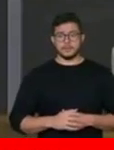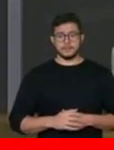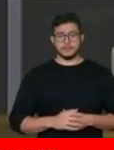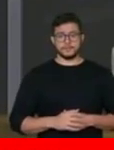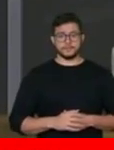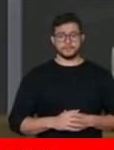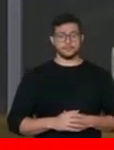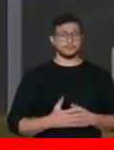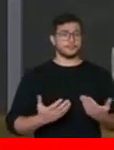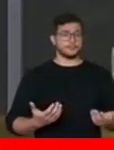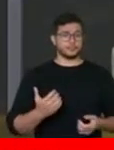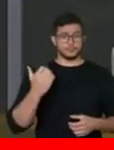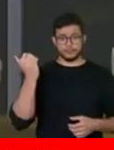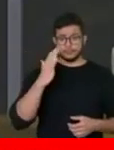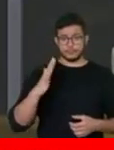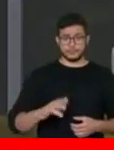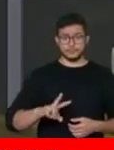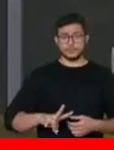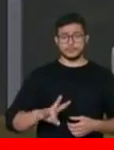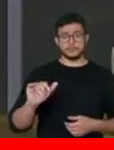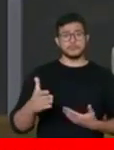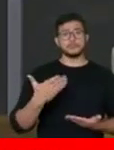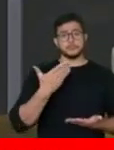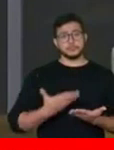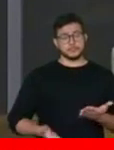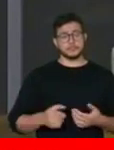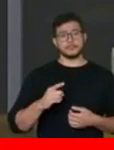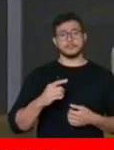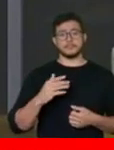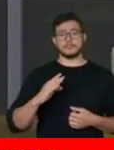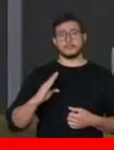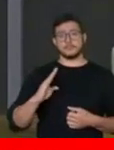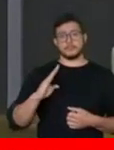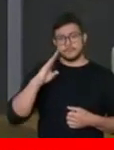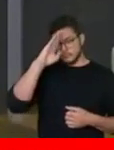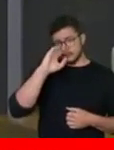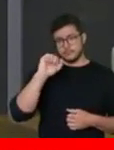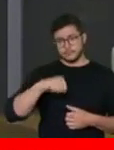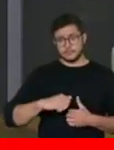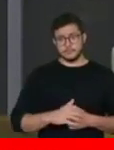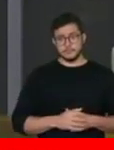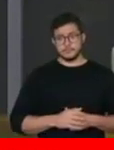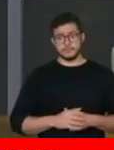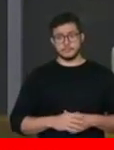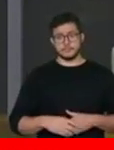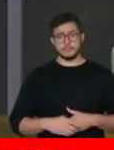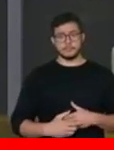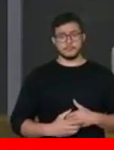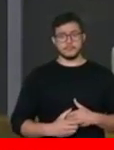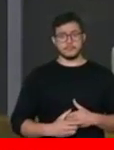dominó, aquela que vai cair em seguida através desse presidente Jair Bolsonaro. Mas além da fome, nós temos